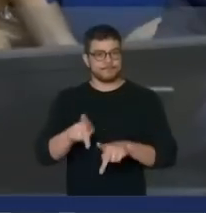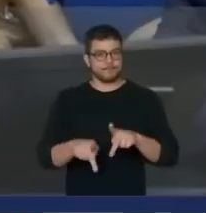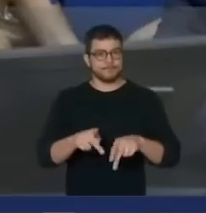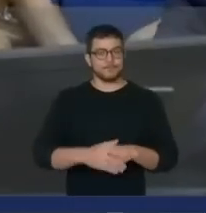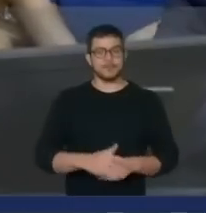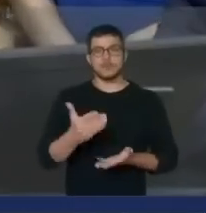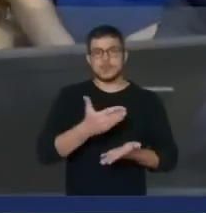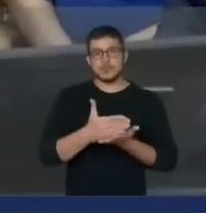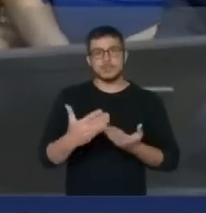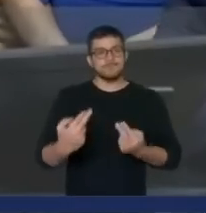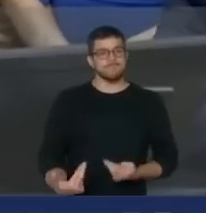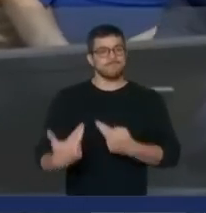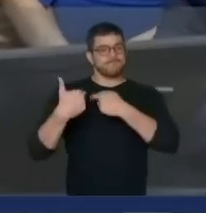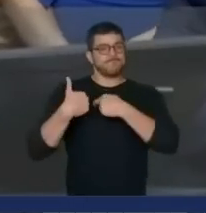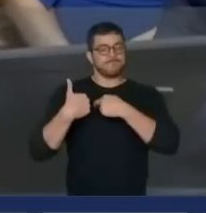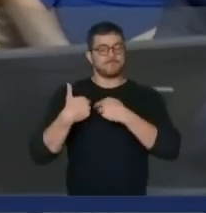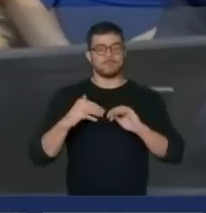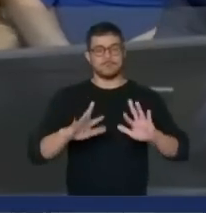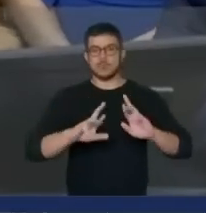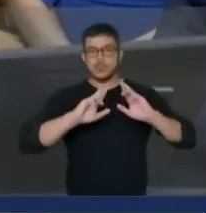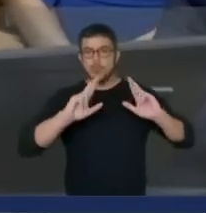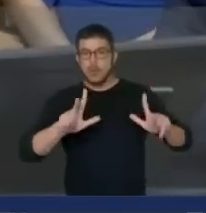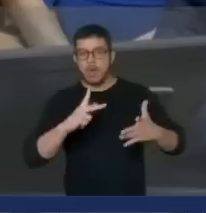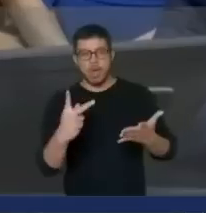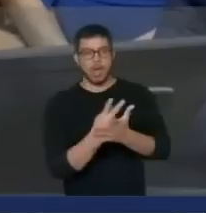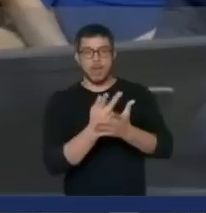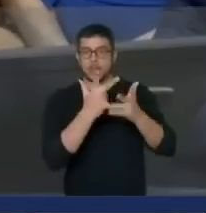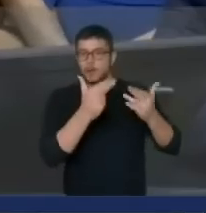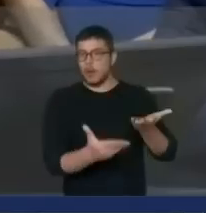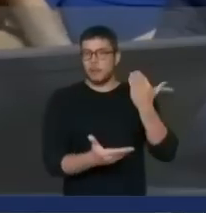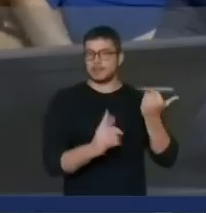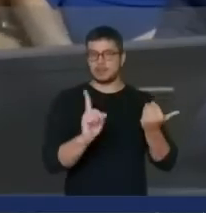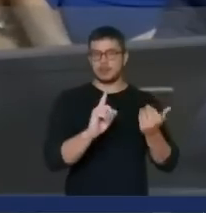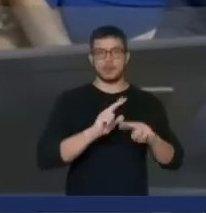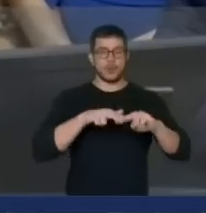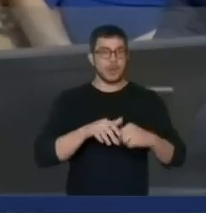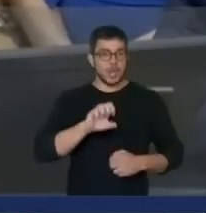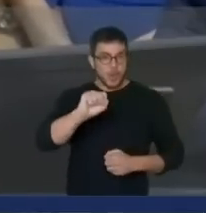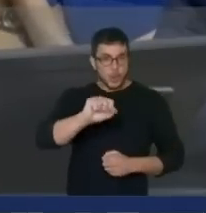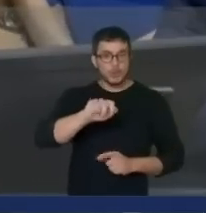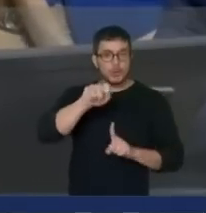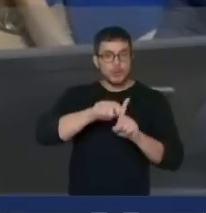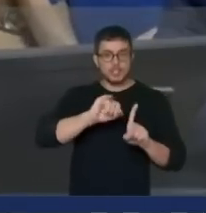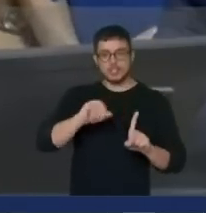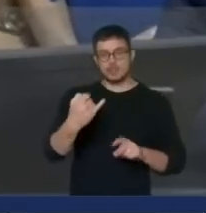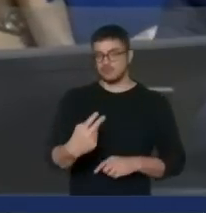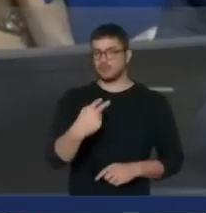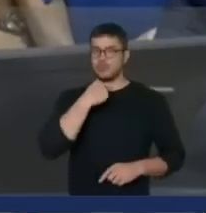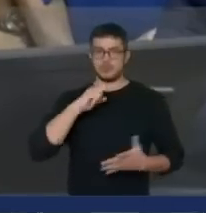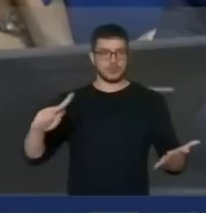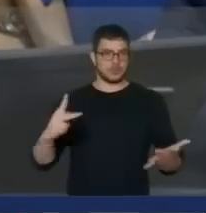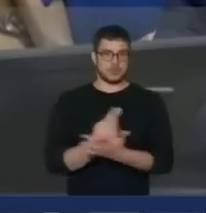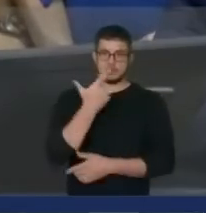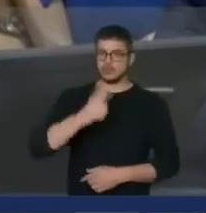não cometer os erros do passado, para que o fatídico 8 de janeiro não venha mais acontecer, nunca